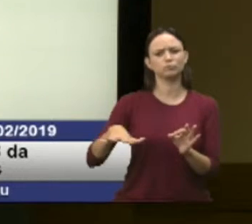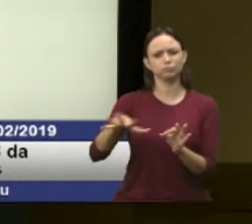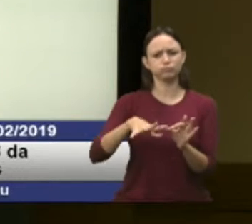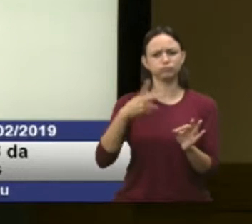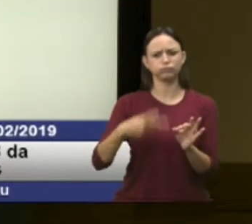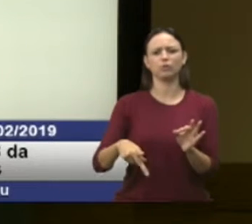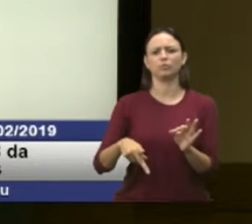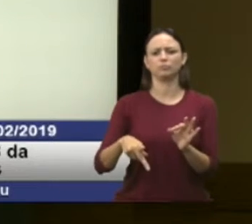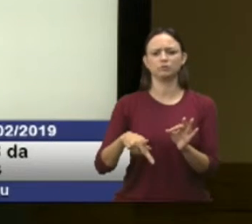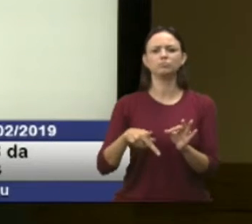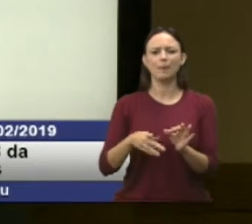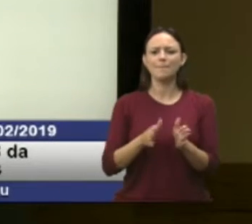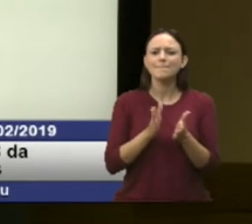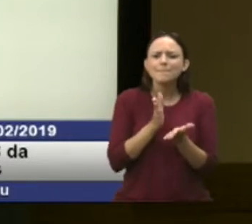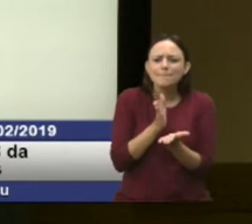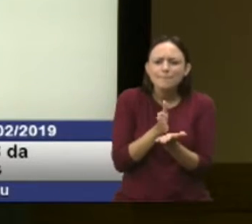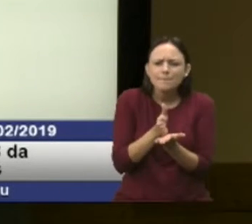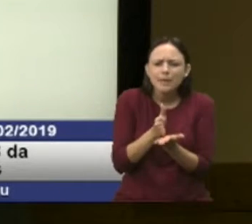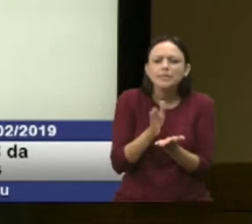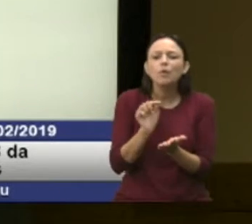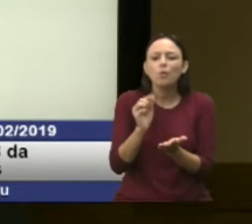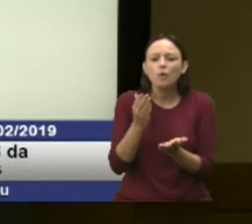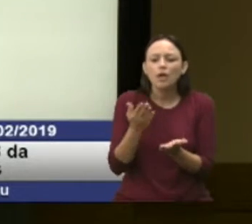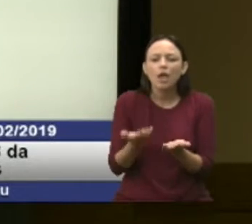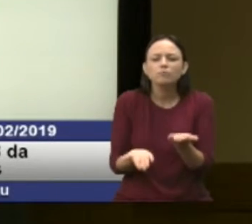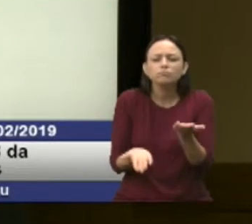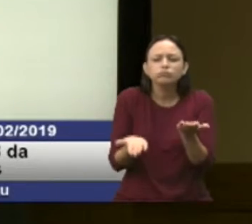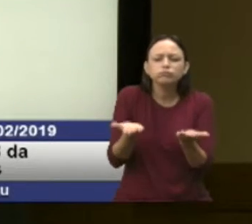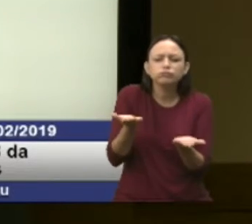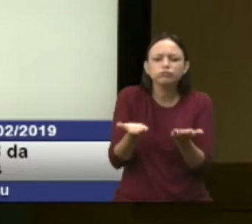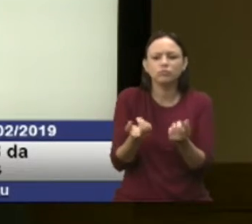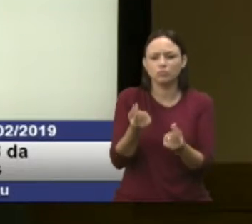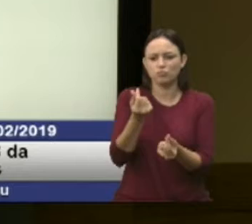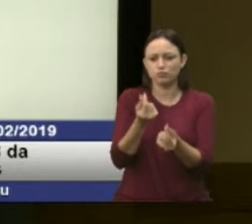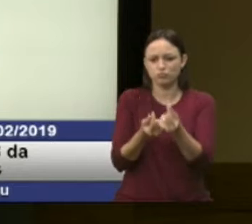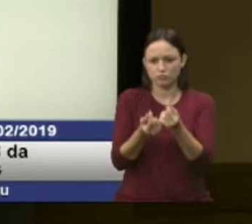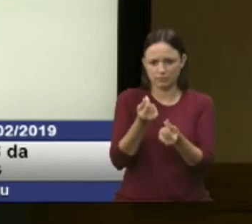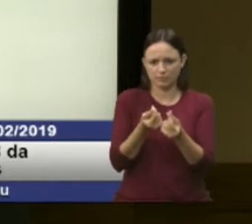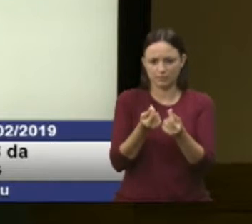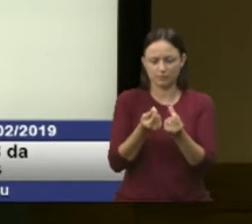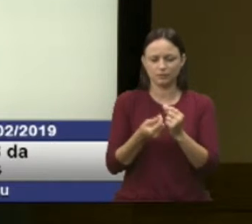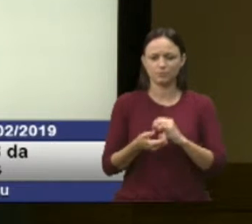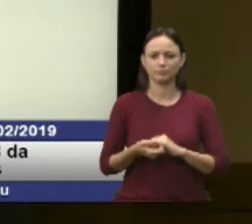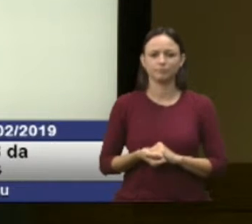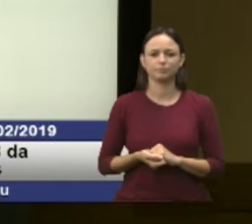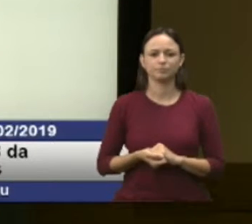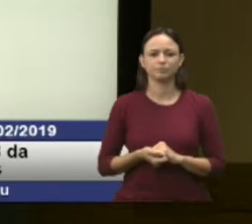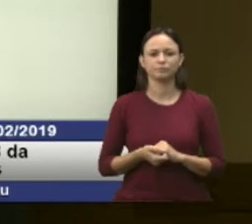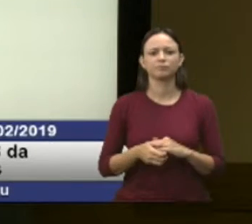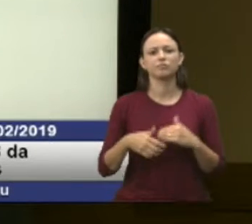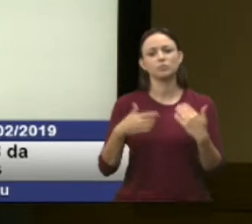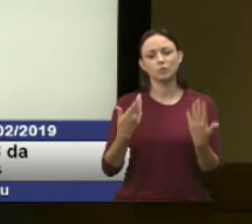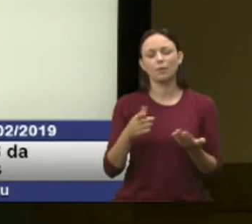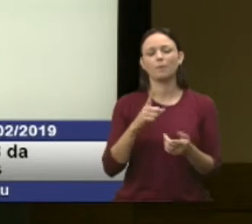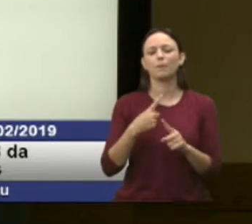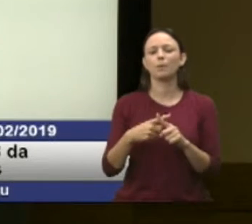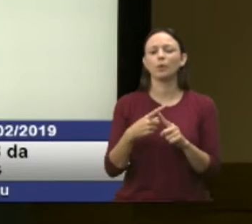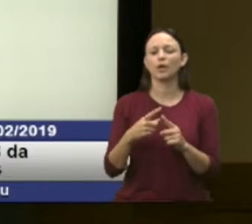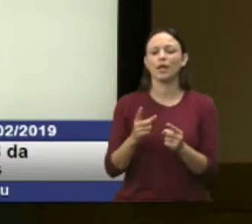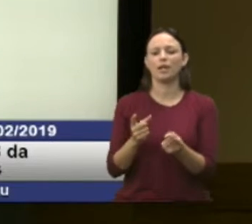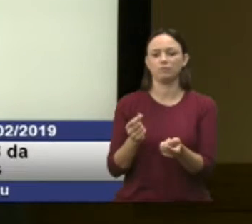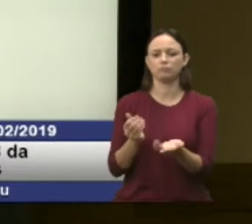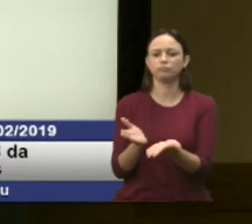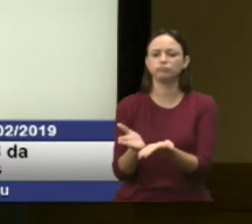em manter o equilíbrio orçamentário, já que a arrecadação tem,